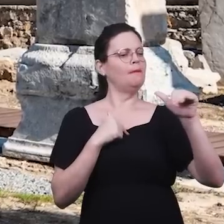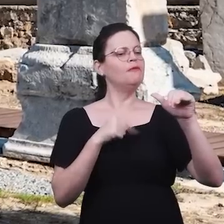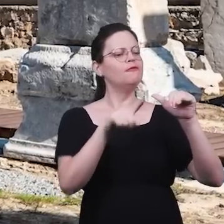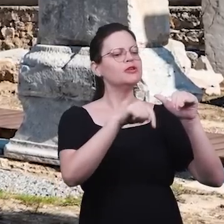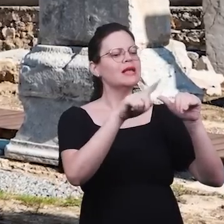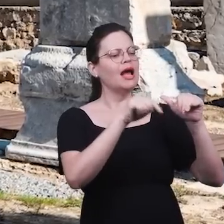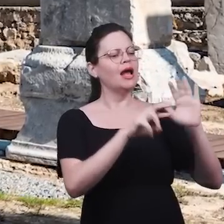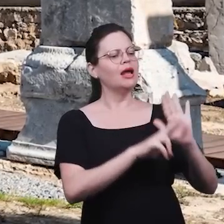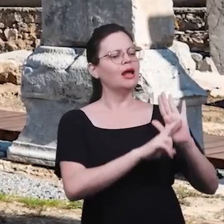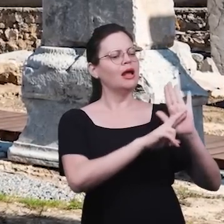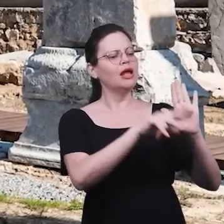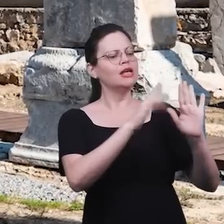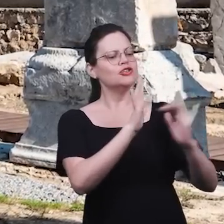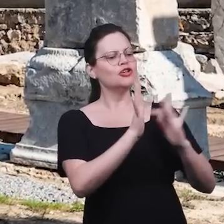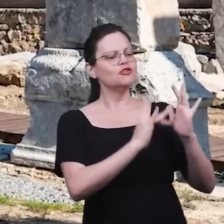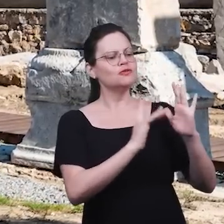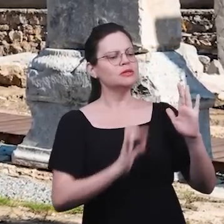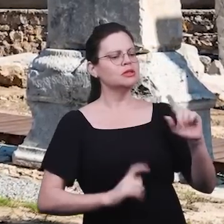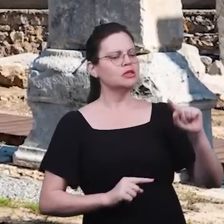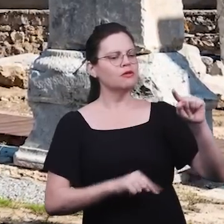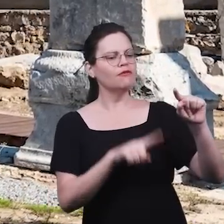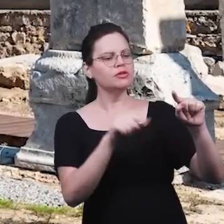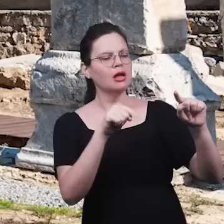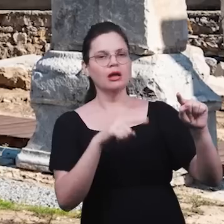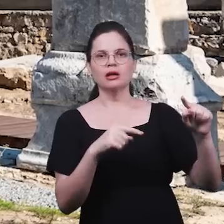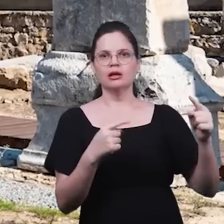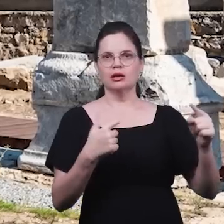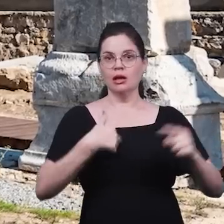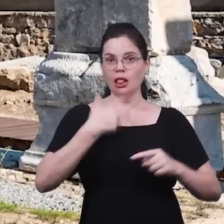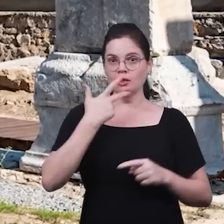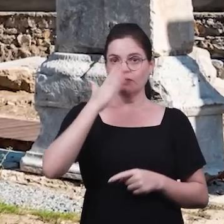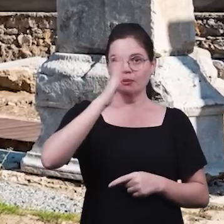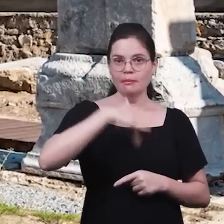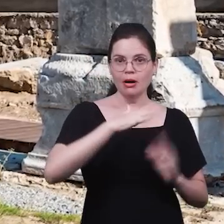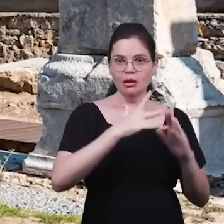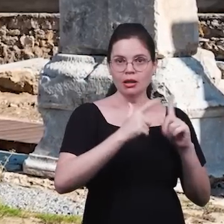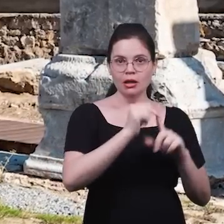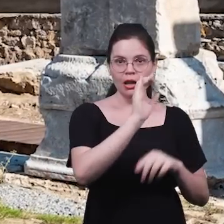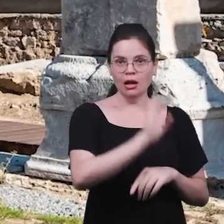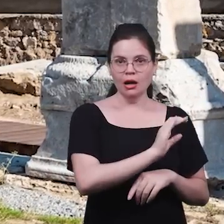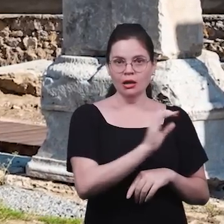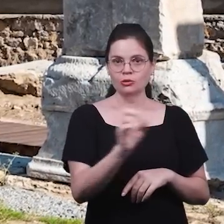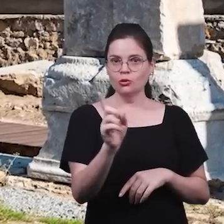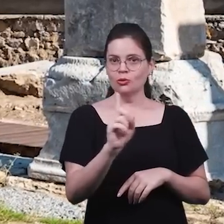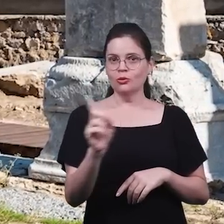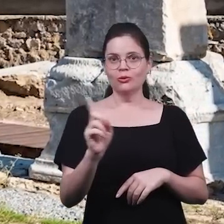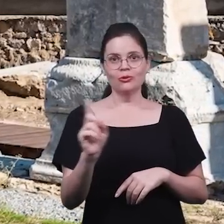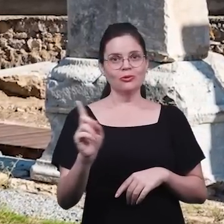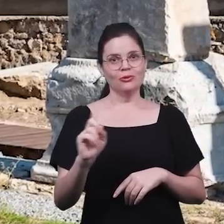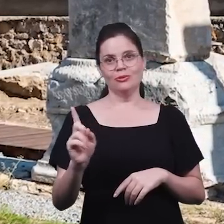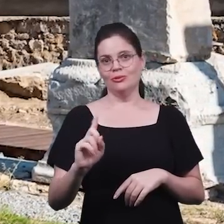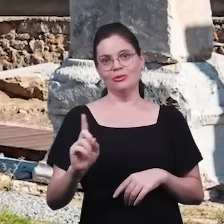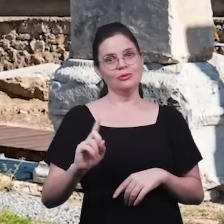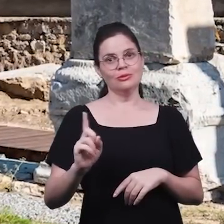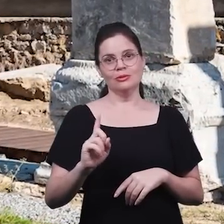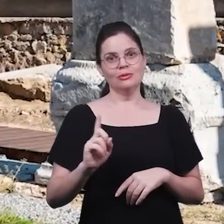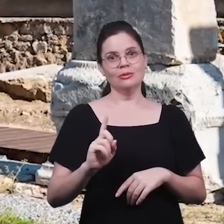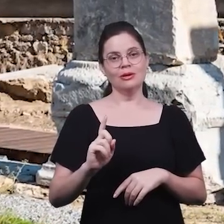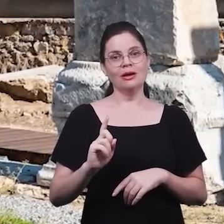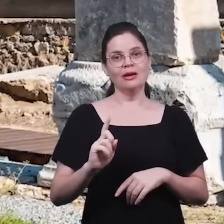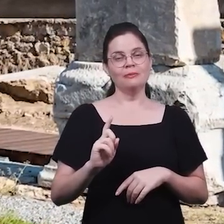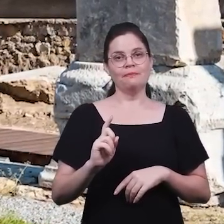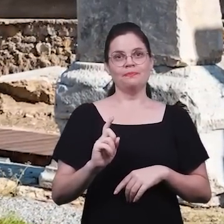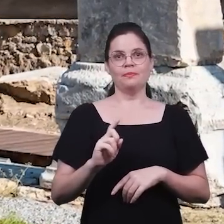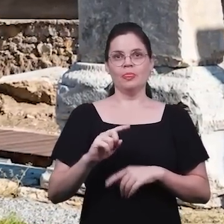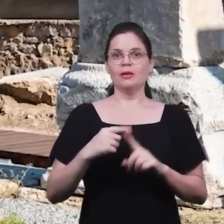representantes. Mas quando eu falo isso, eu não estou falando mal. Eu estou dizendo que os cristãos dos quais